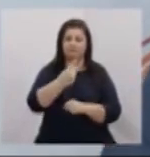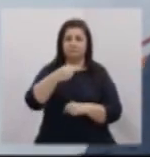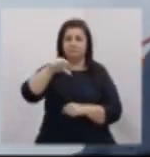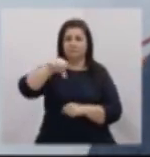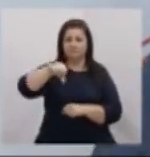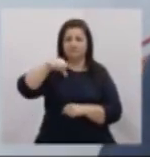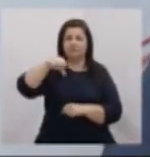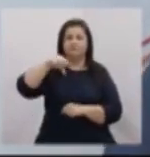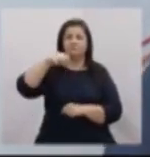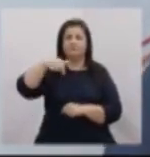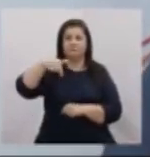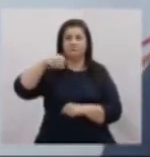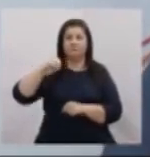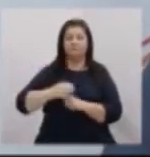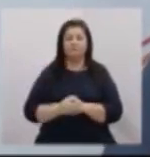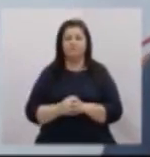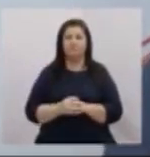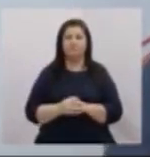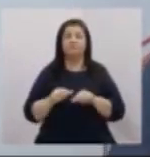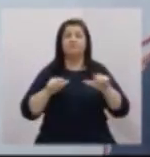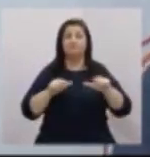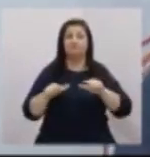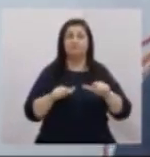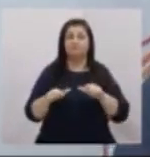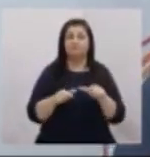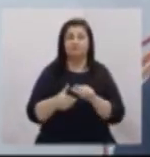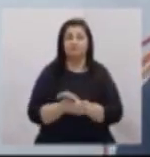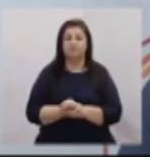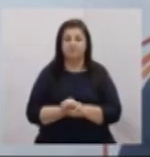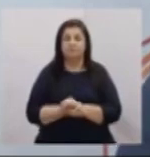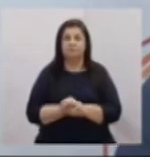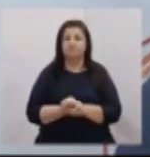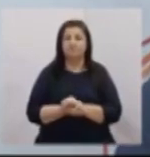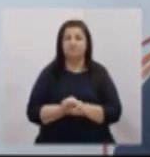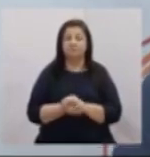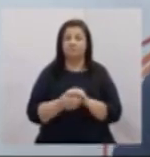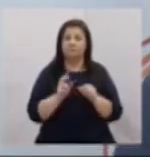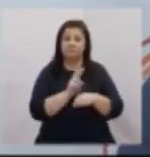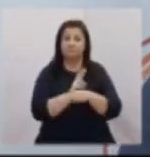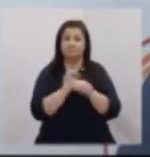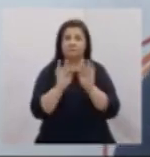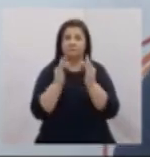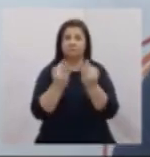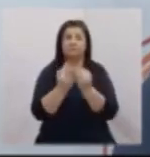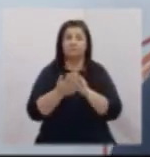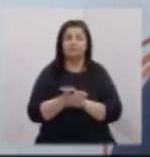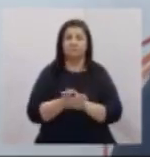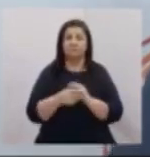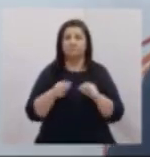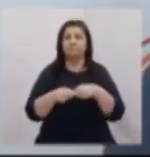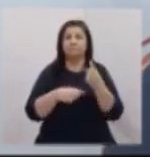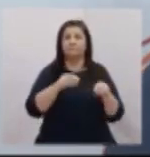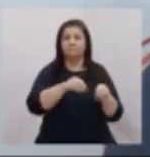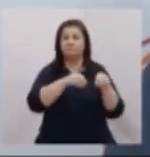desenvolvendo na região do São Silvestre trabalhos com a pastoral da família. Depois se mudou para a região ali do